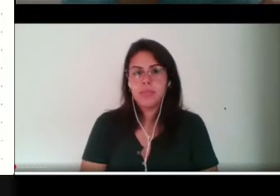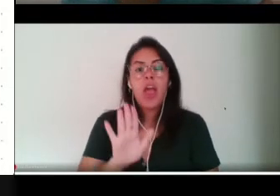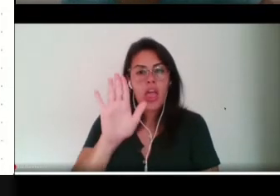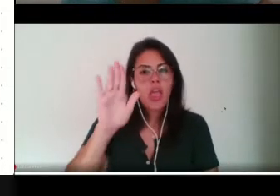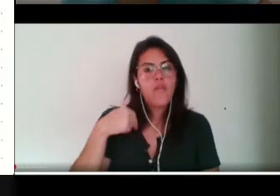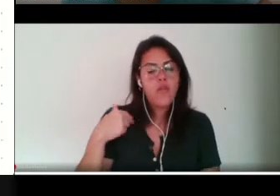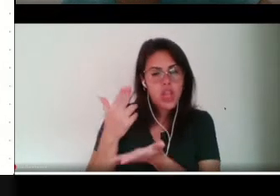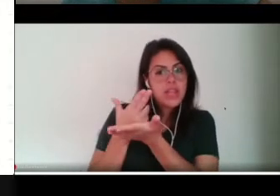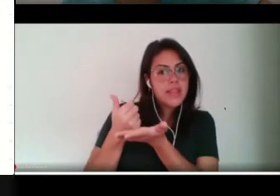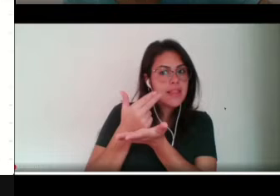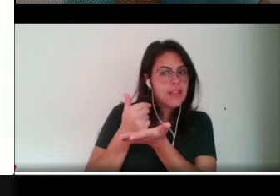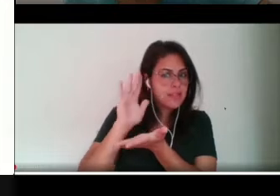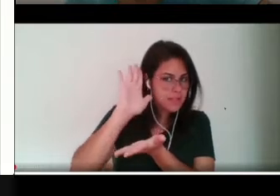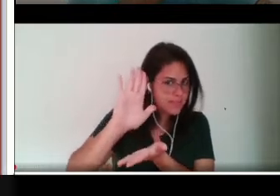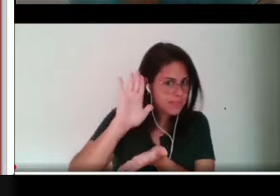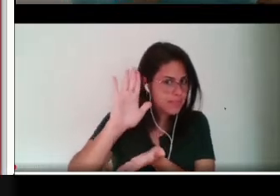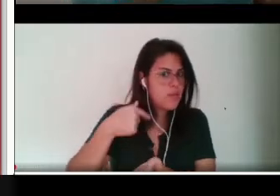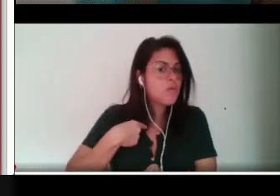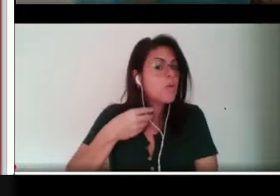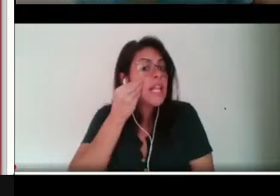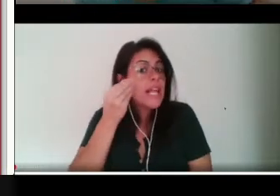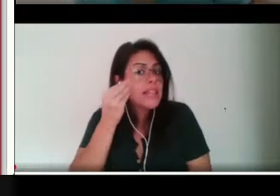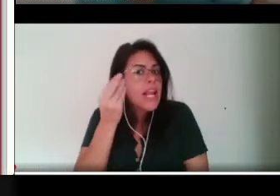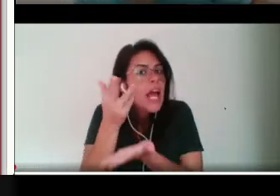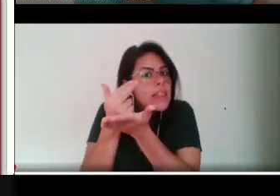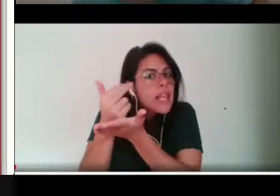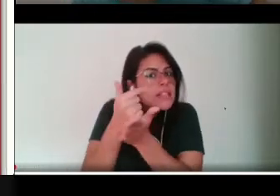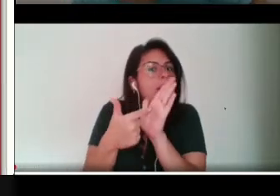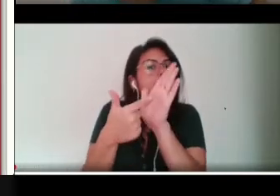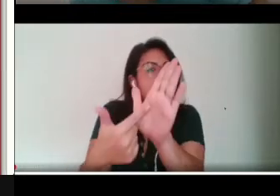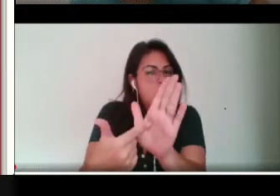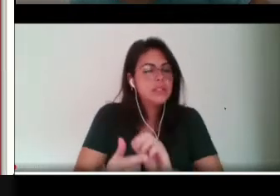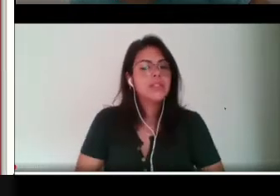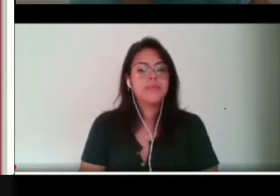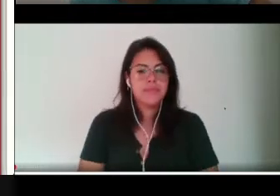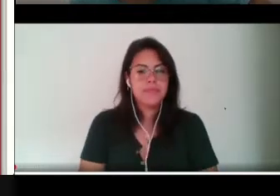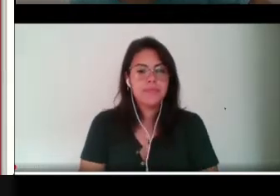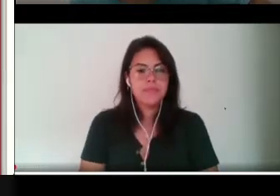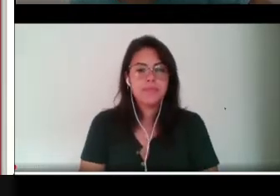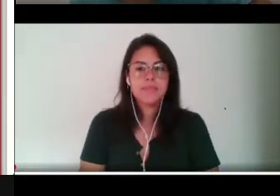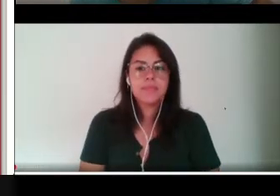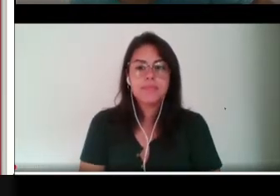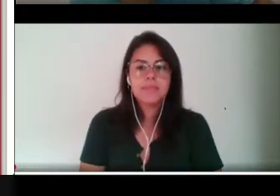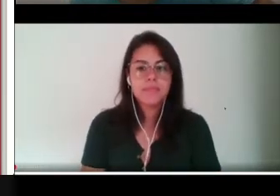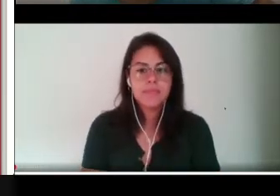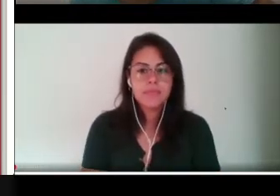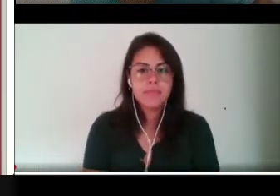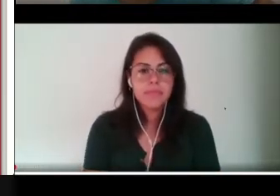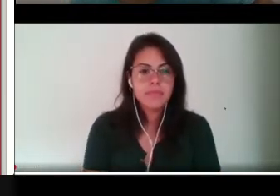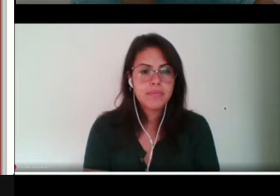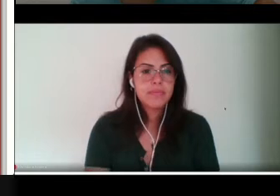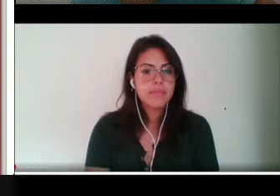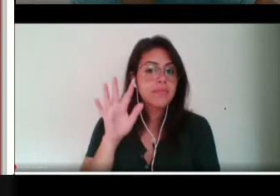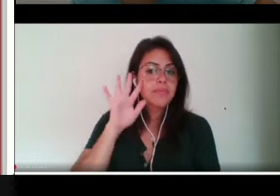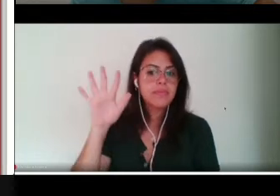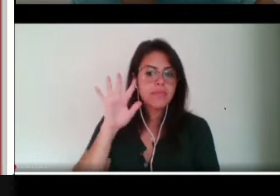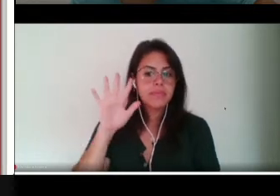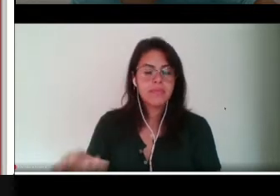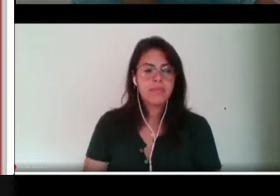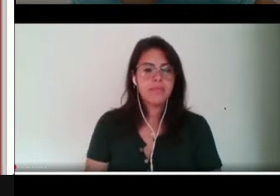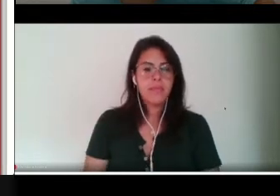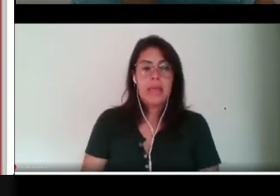se eu consigo fazer um desenho aqui para ver se ajuda. Vamos supor que eu tenha um vetor